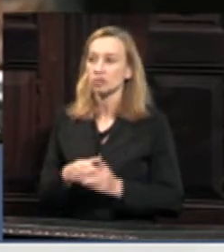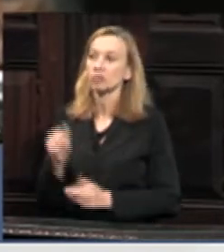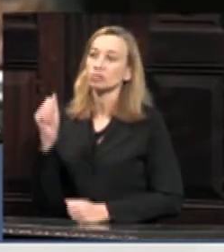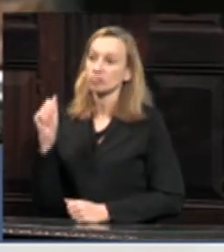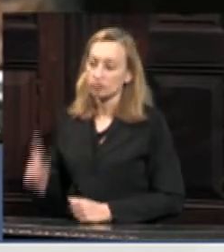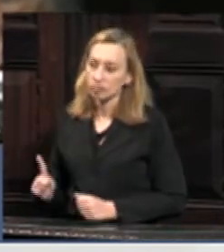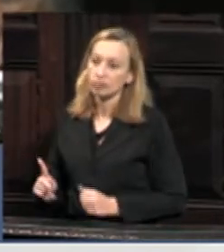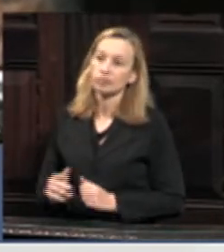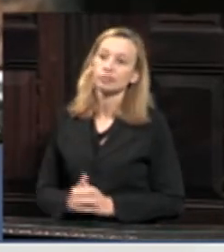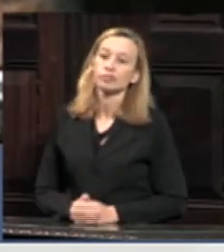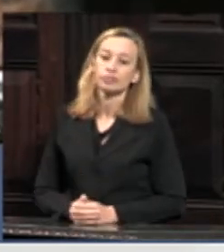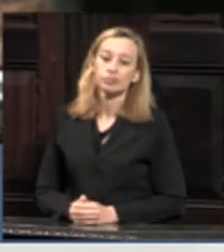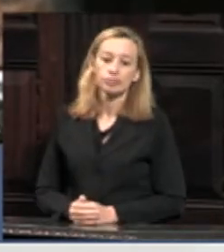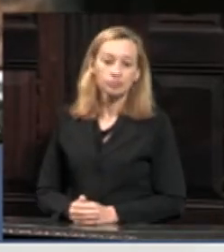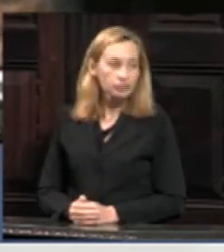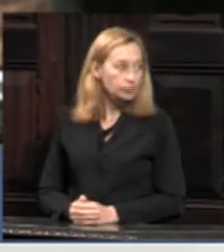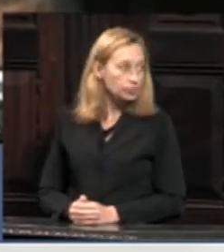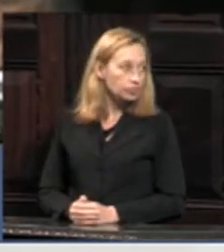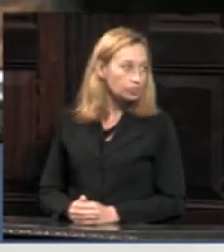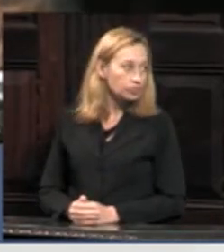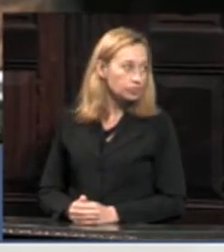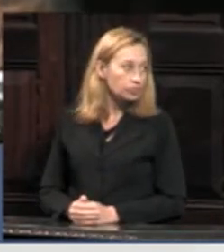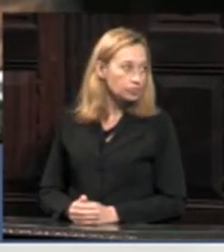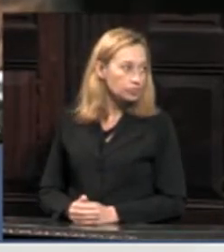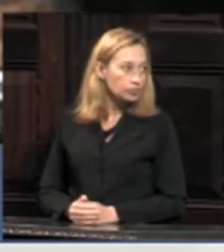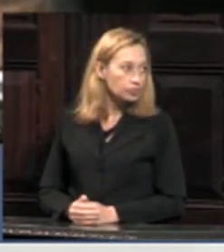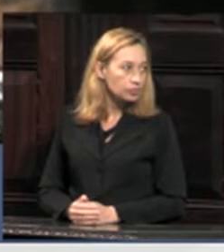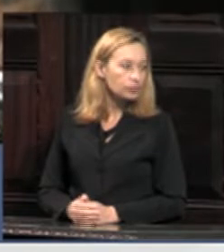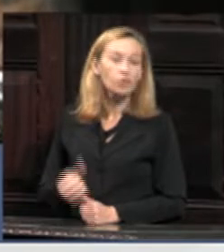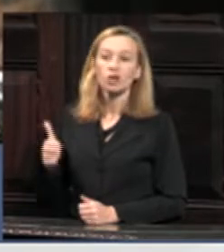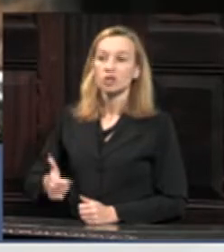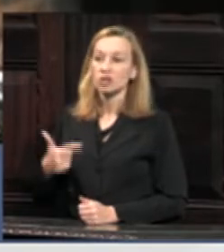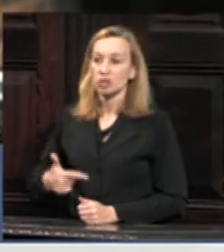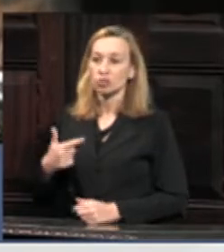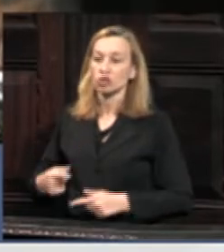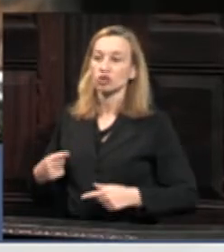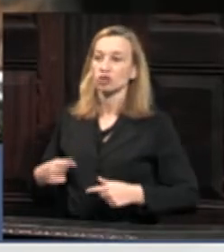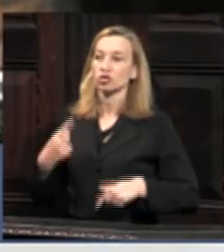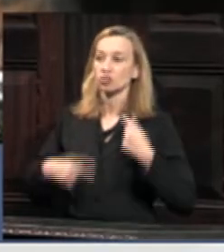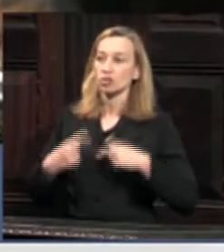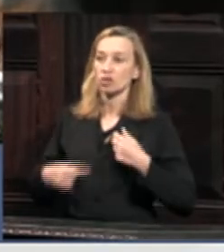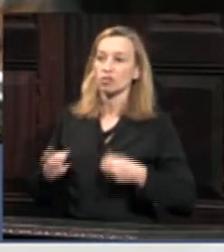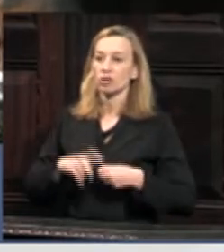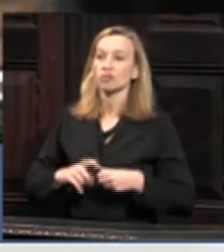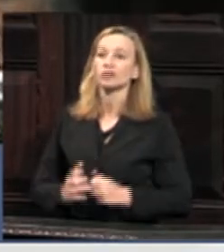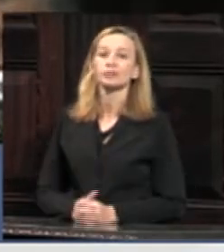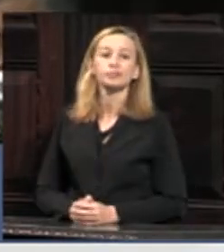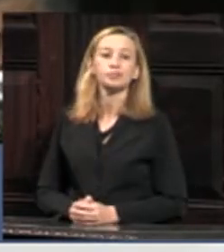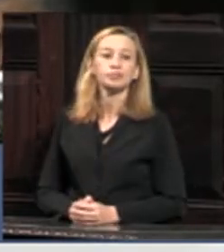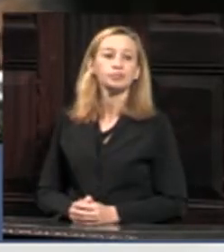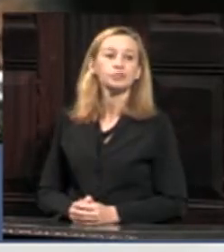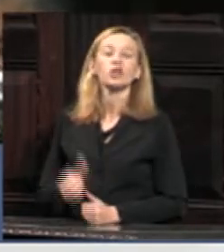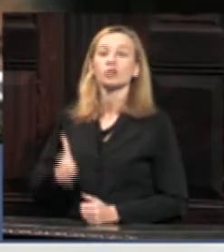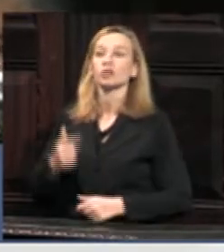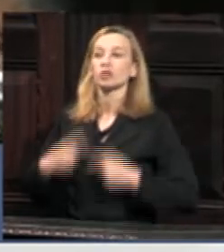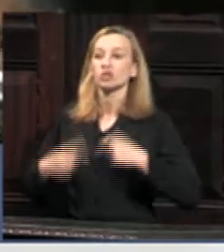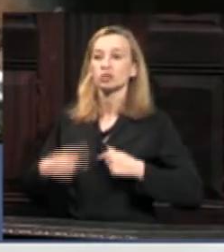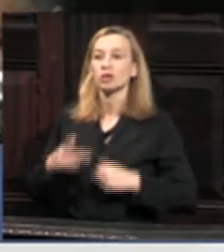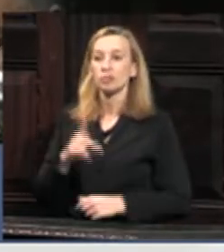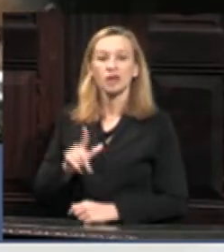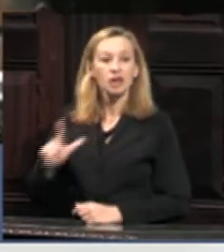como estão. Aprovado. Vai a redação do vencido para a segunda discussão. Em primeira discussão,